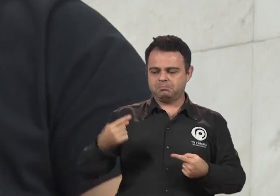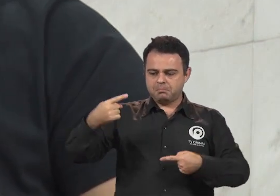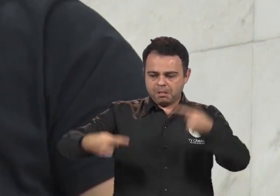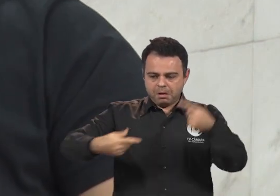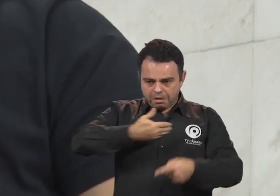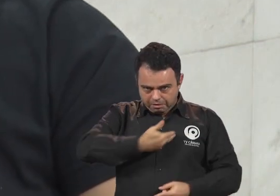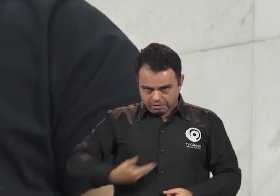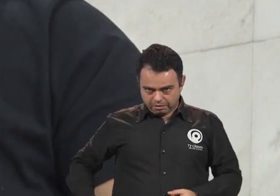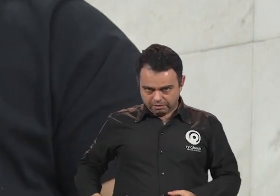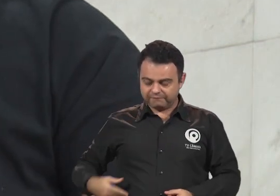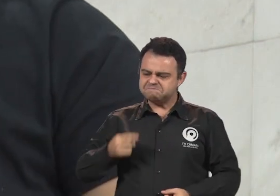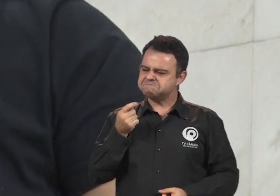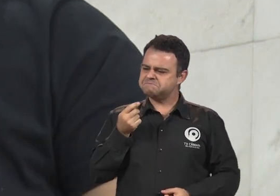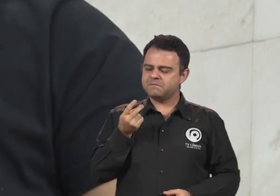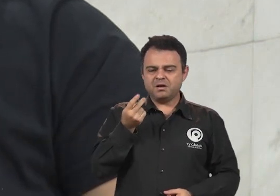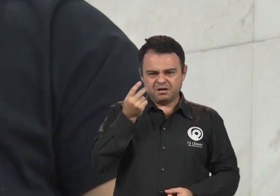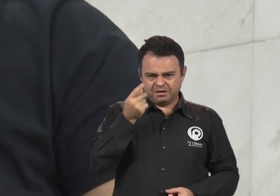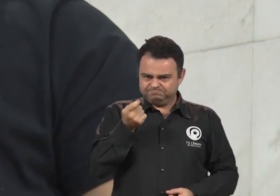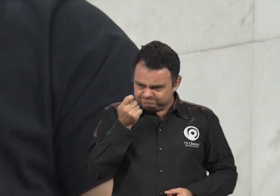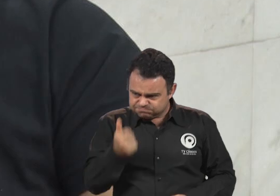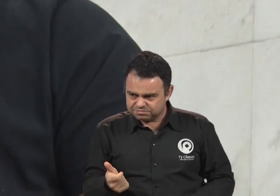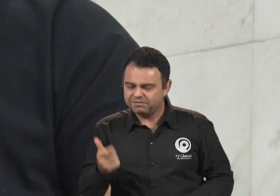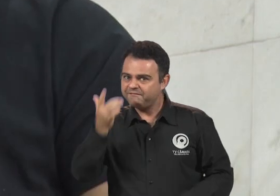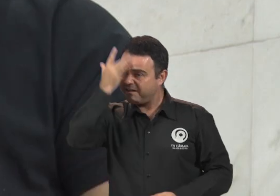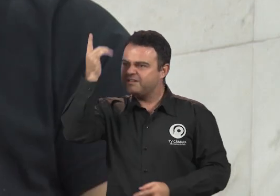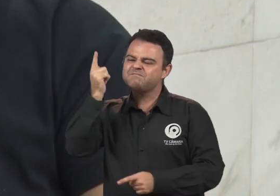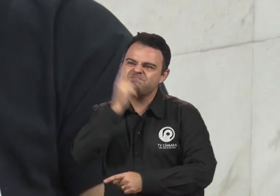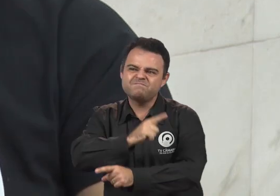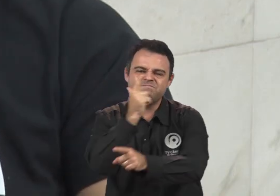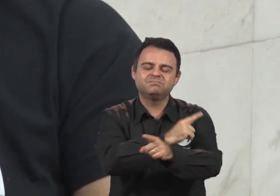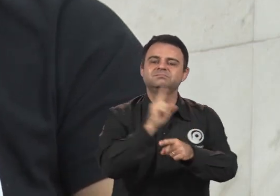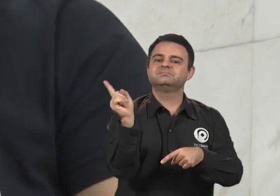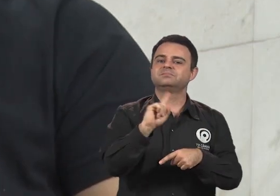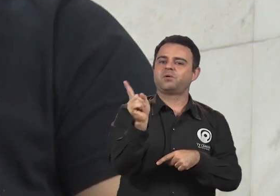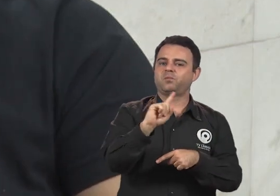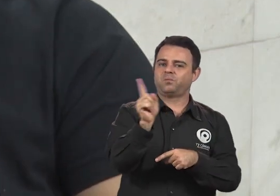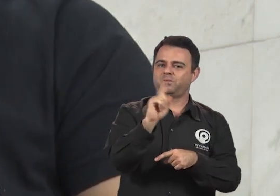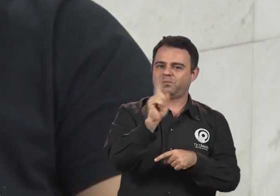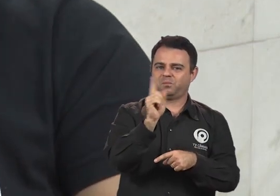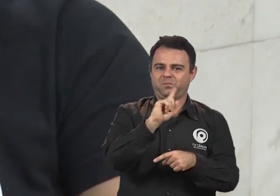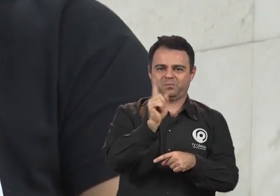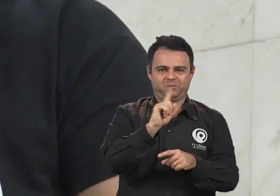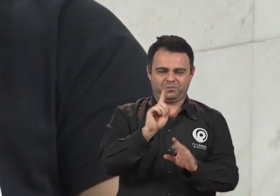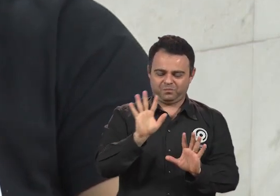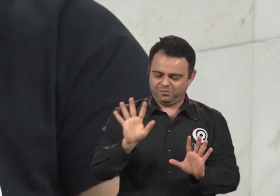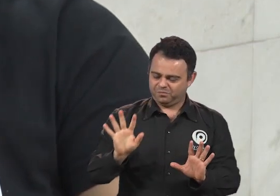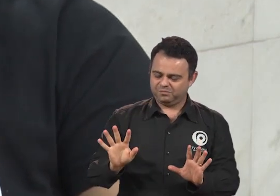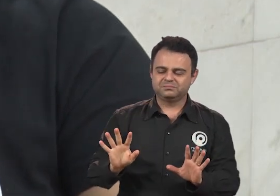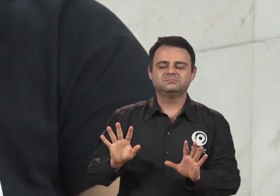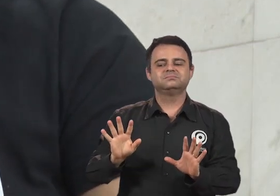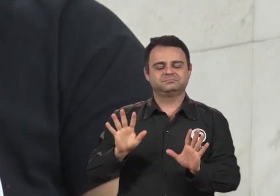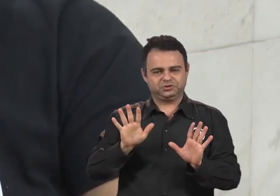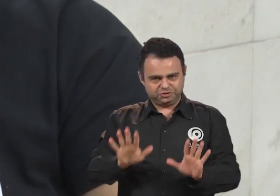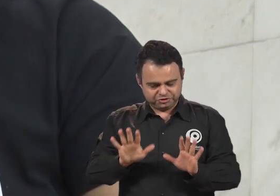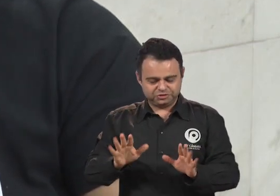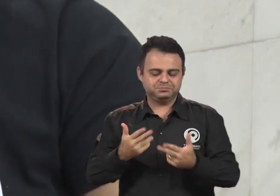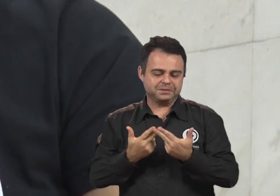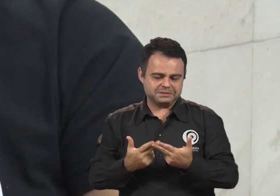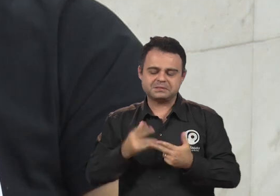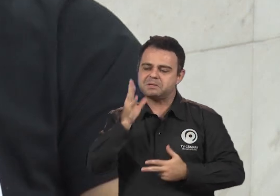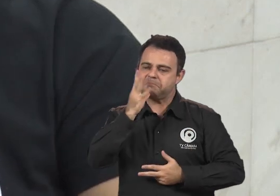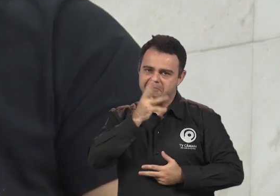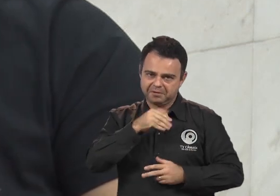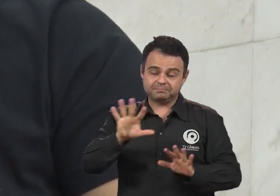curto prazo. Então, não é na velocidade que a gente quer, da forma que a gente quer, mas